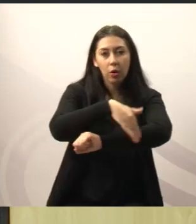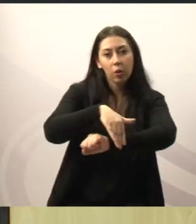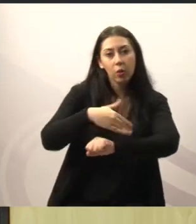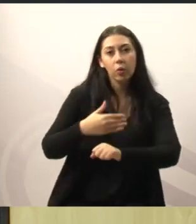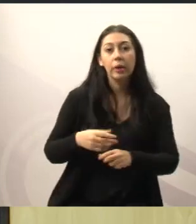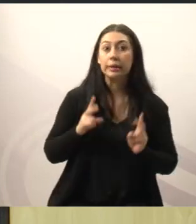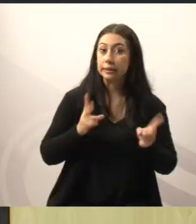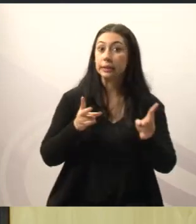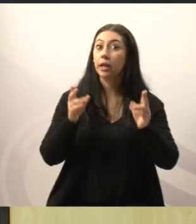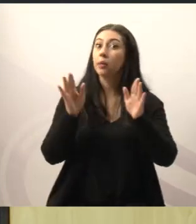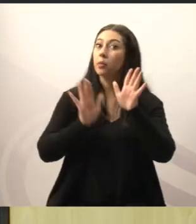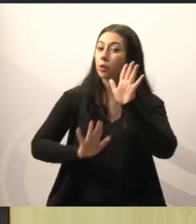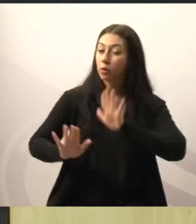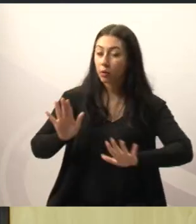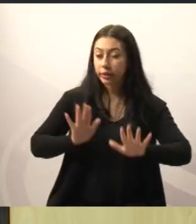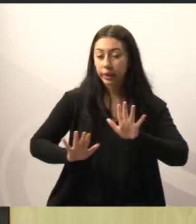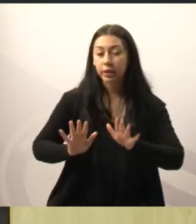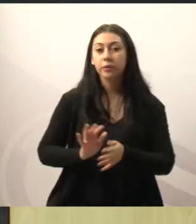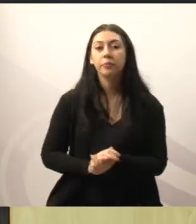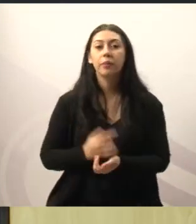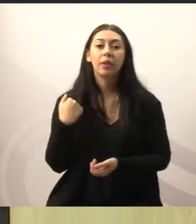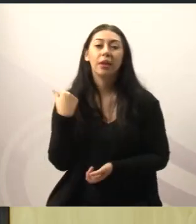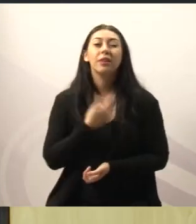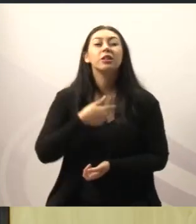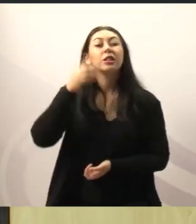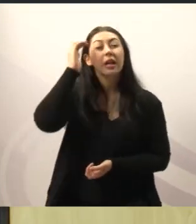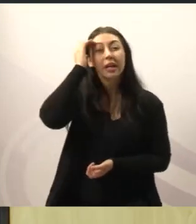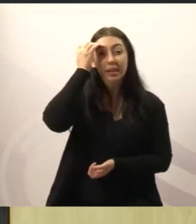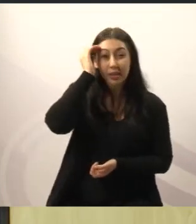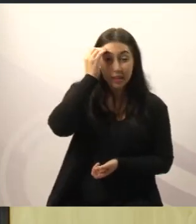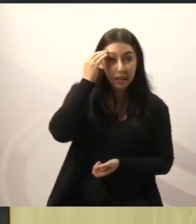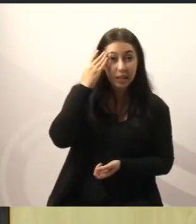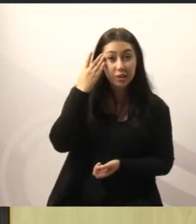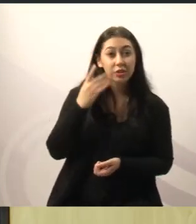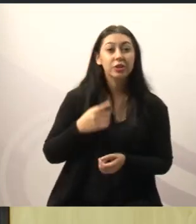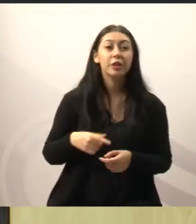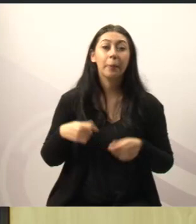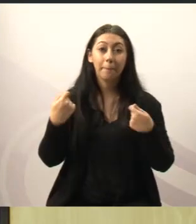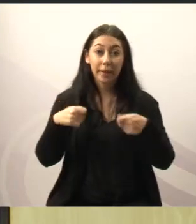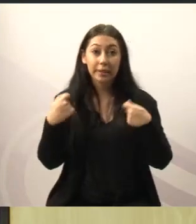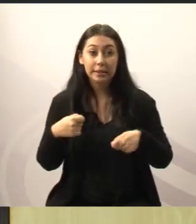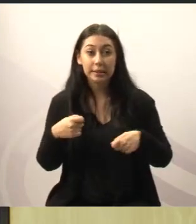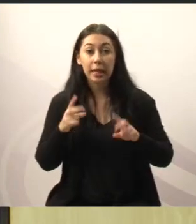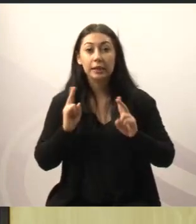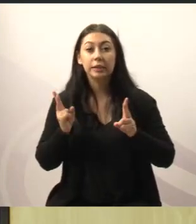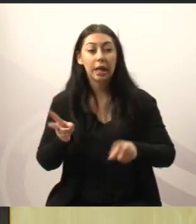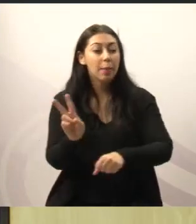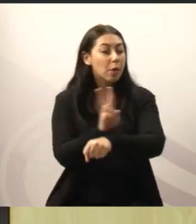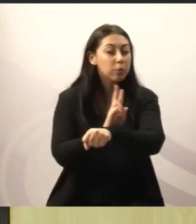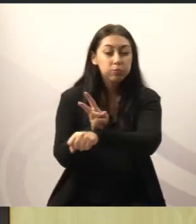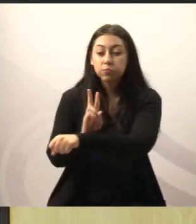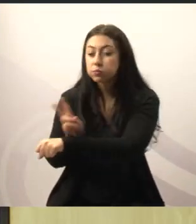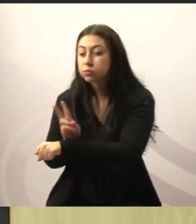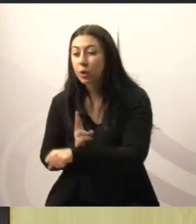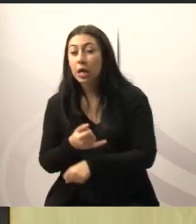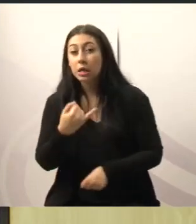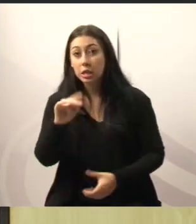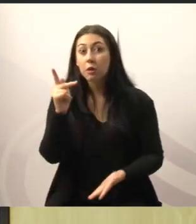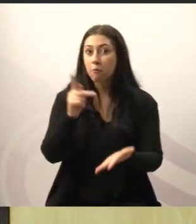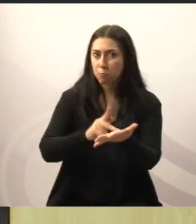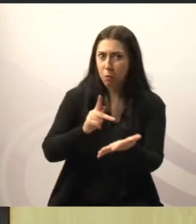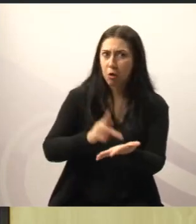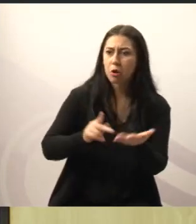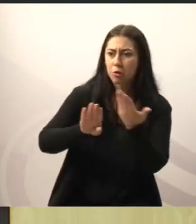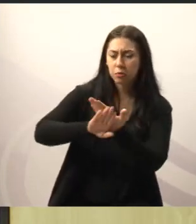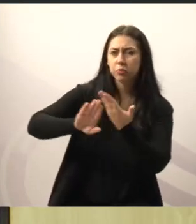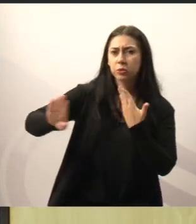a restrição. Cabe reconhecer que o desafio do Poder Executivo é a fiscalização efetiva, e neste caso, corpo a corpo, e esta